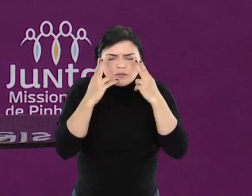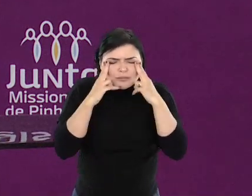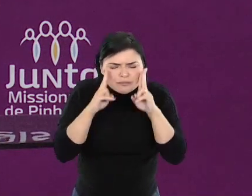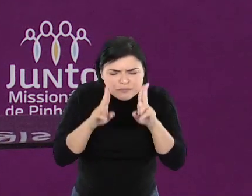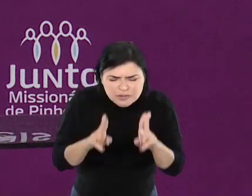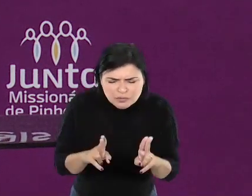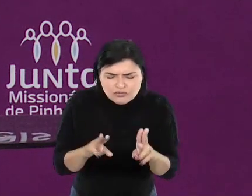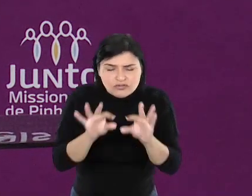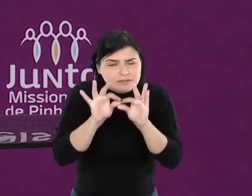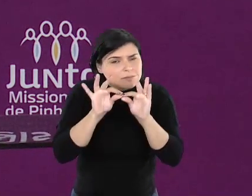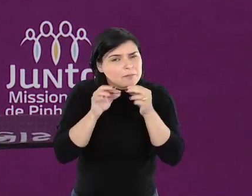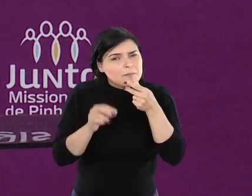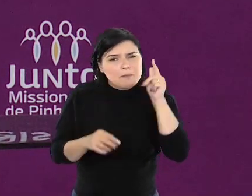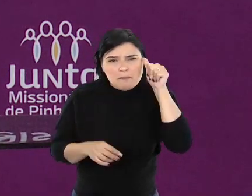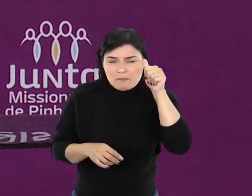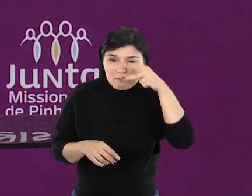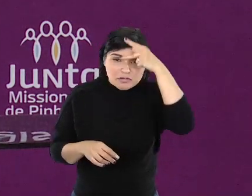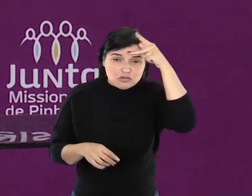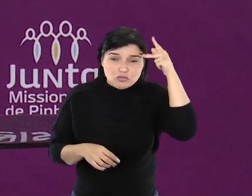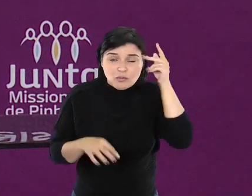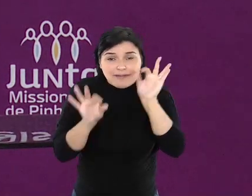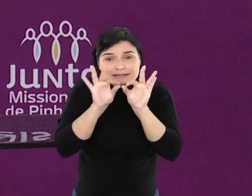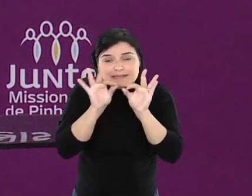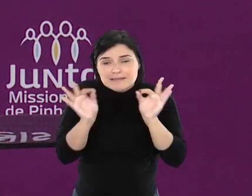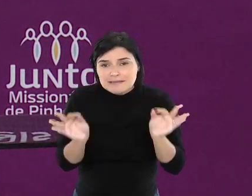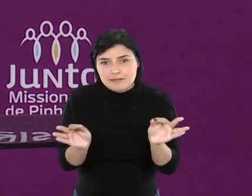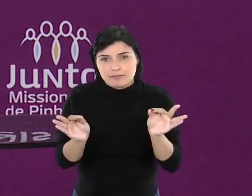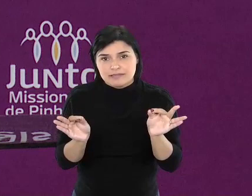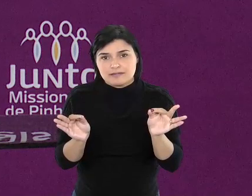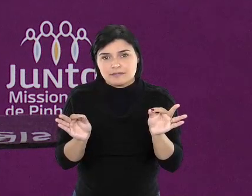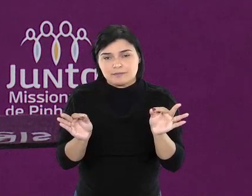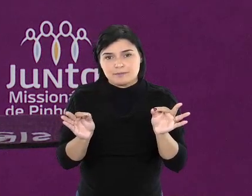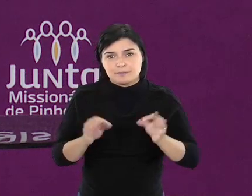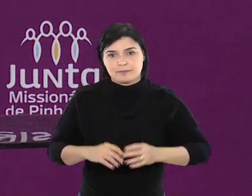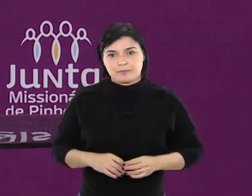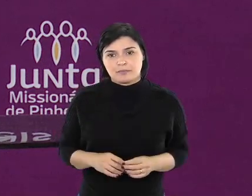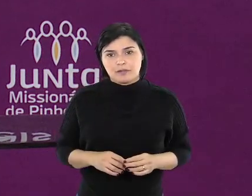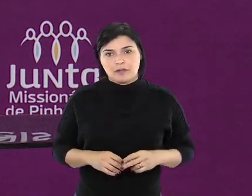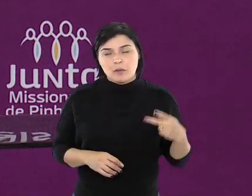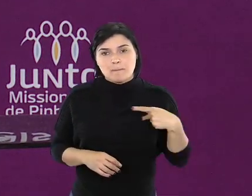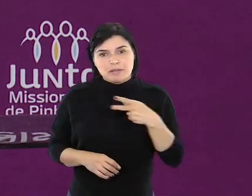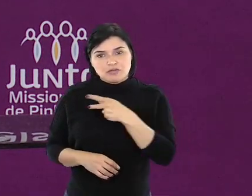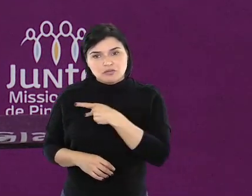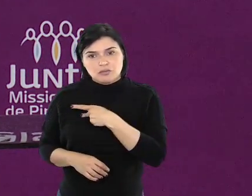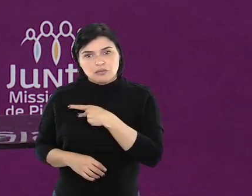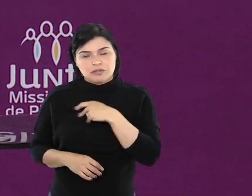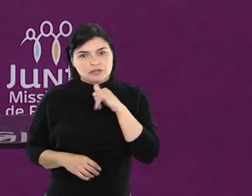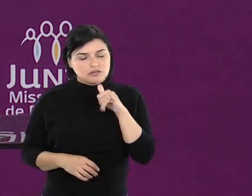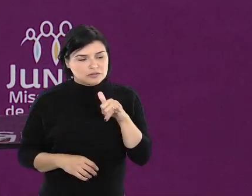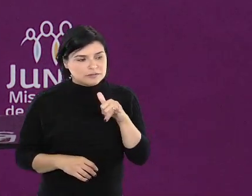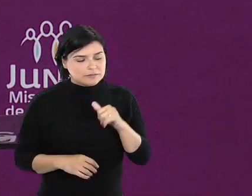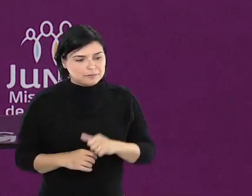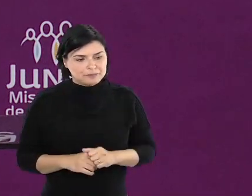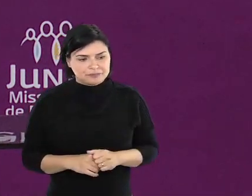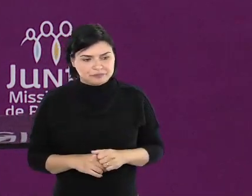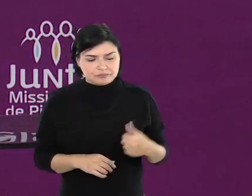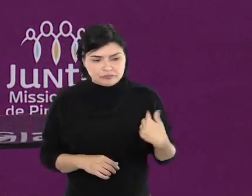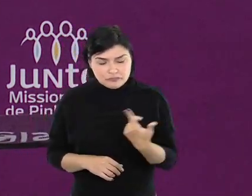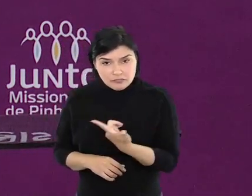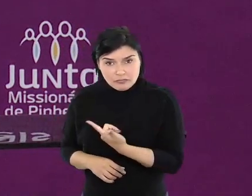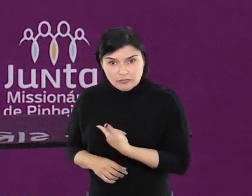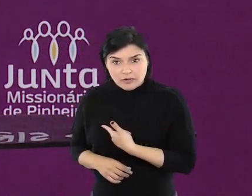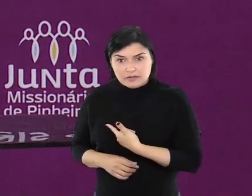Pastor Francisco Leonardo dizia que nós como servos como hiperetês como Ministro